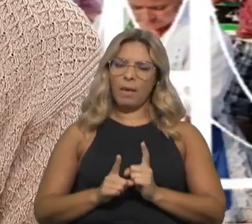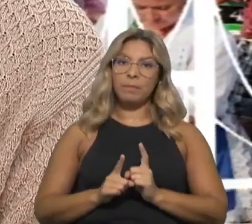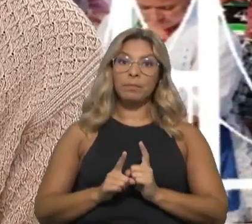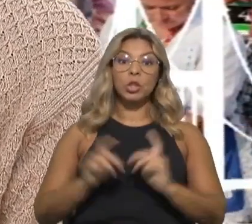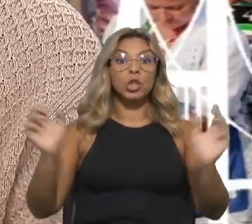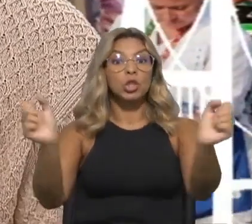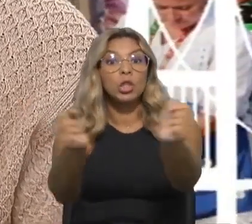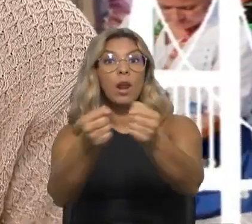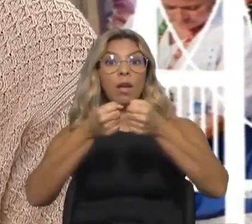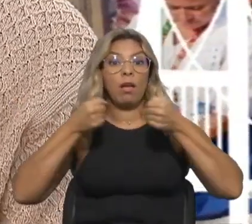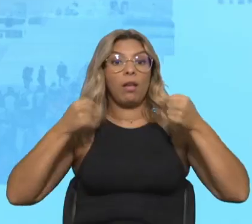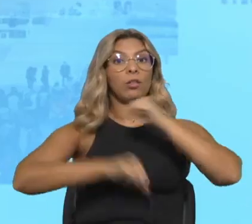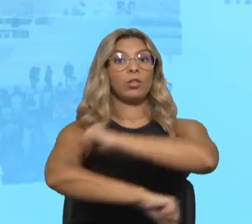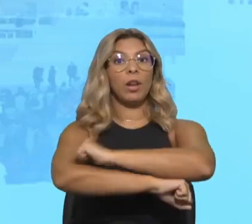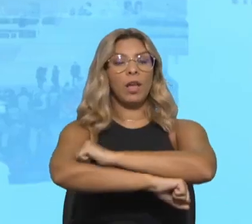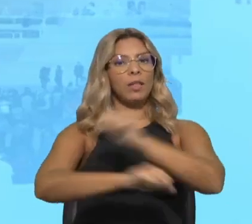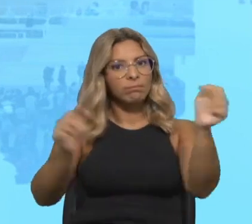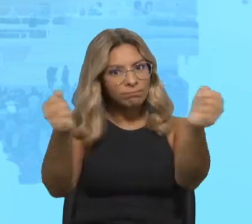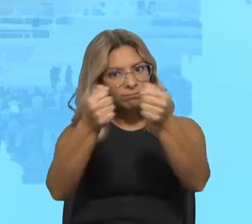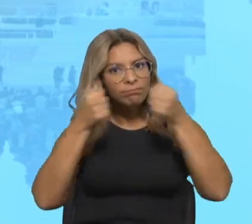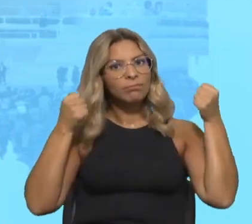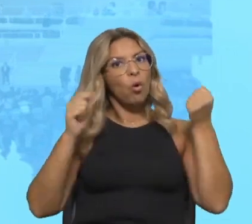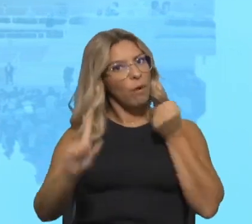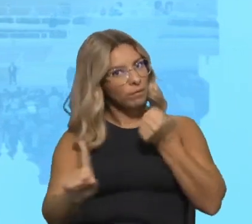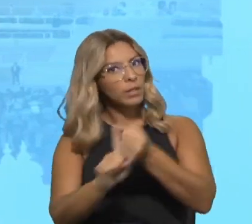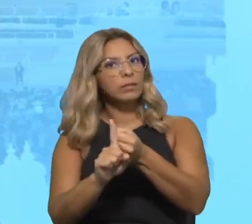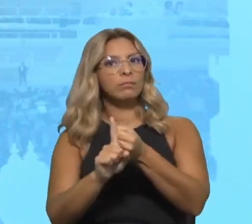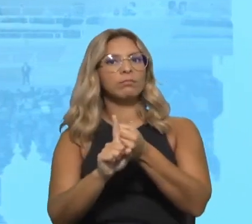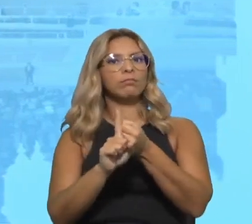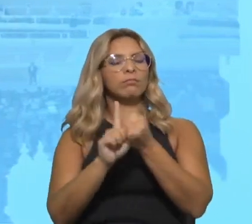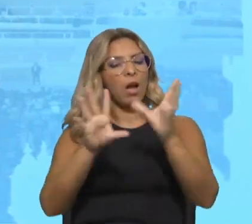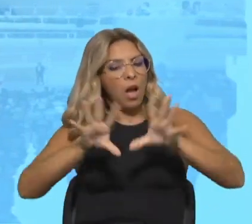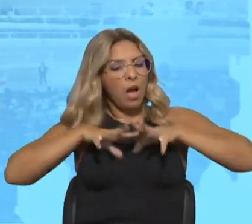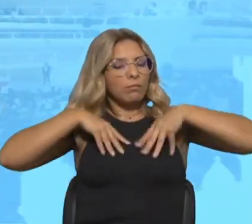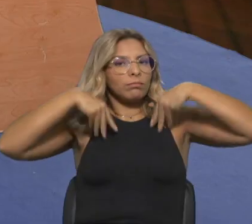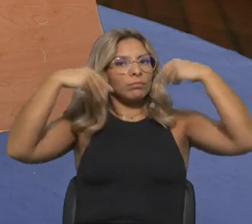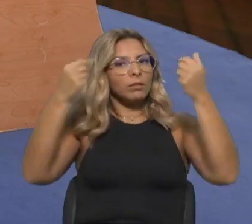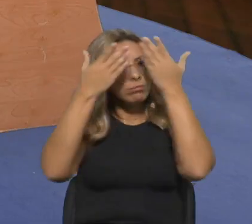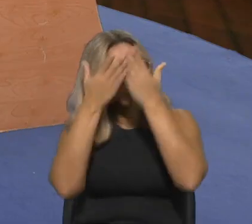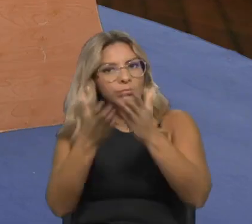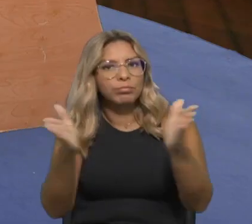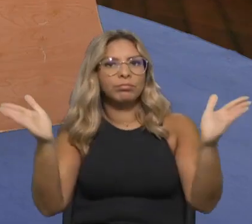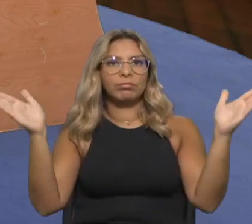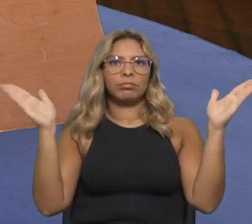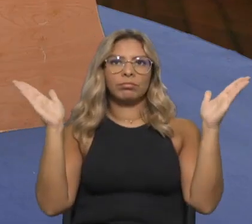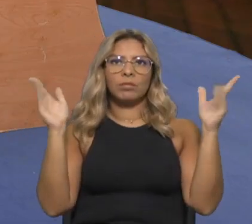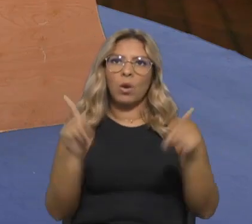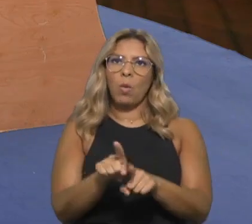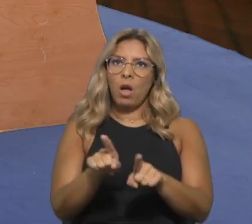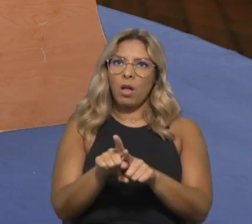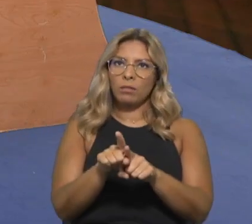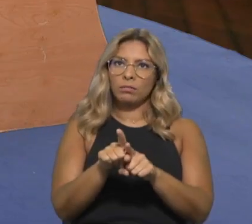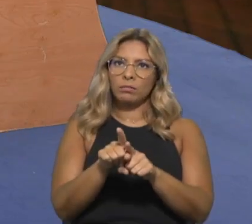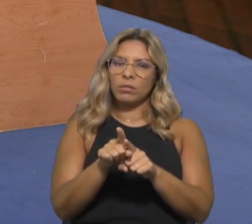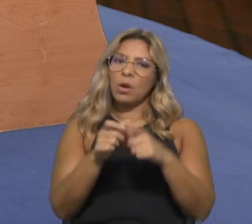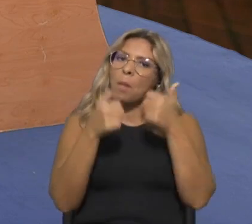janela é um desafio é um convite abre a janela da alma ao mundo abre a janela da Alma à